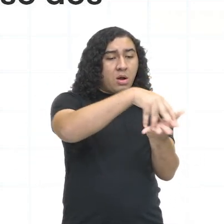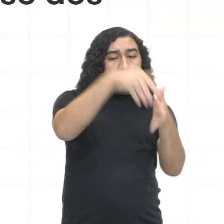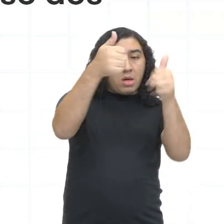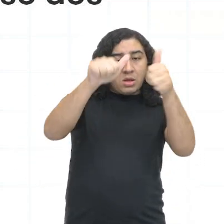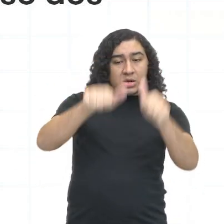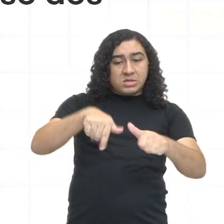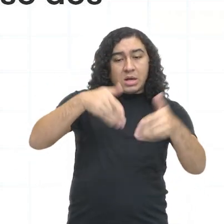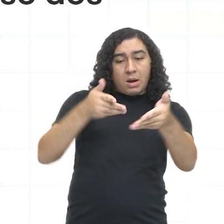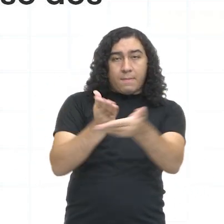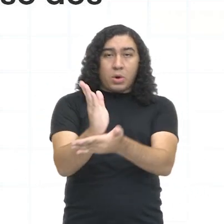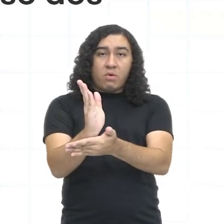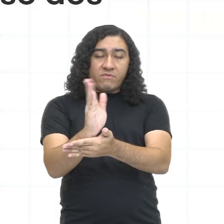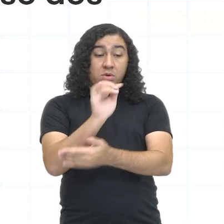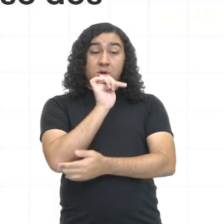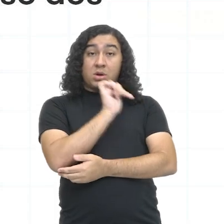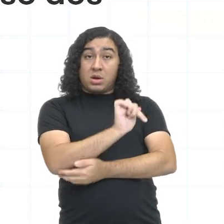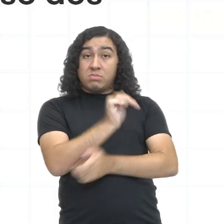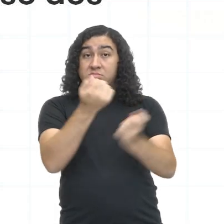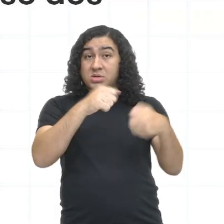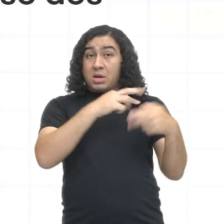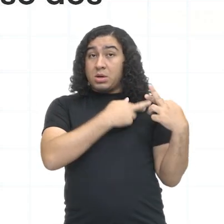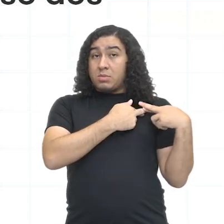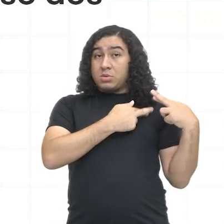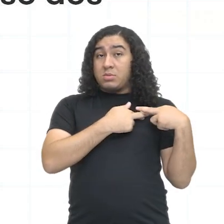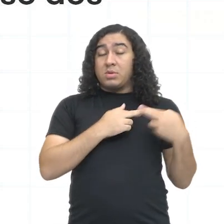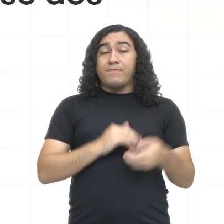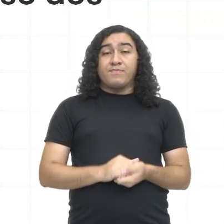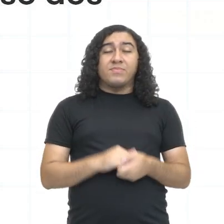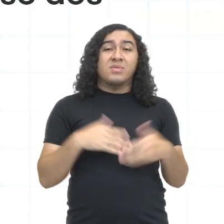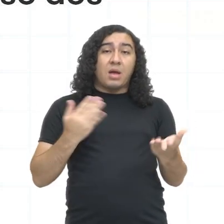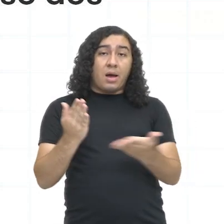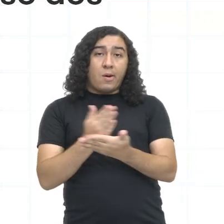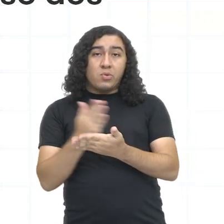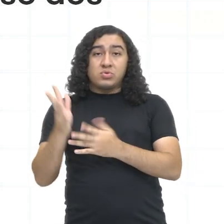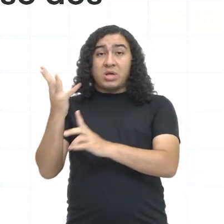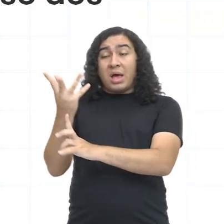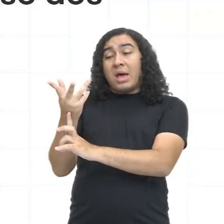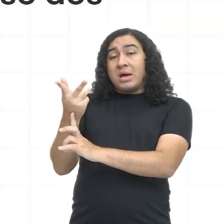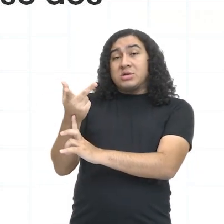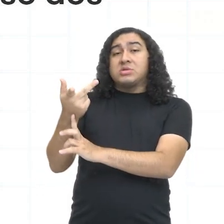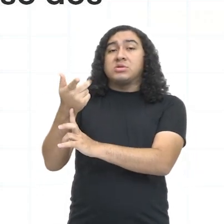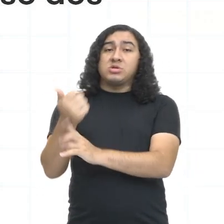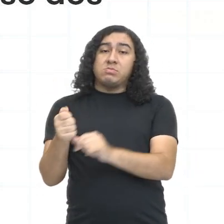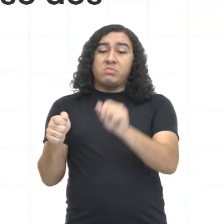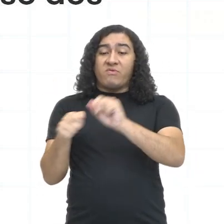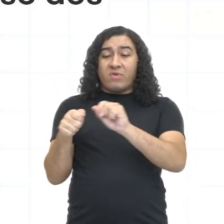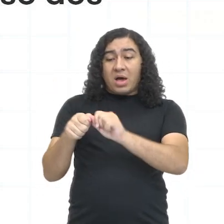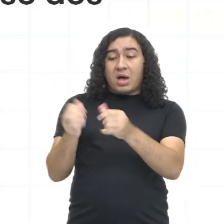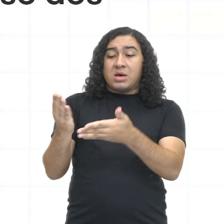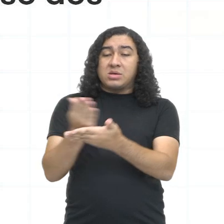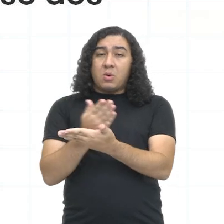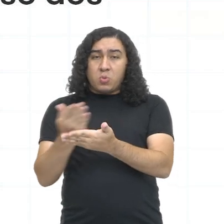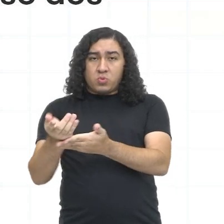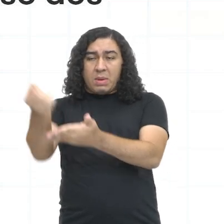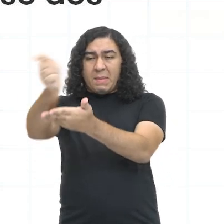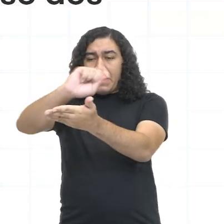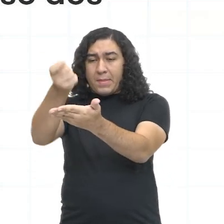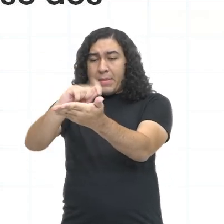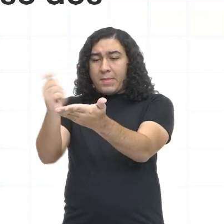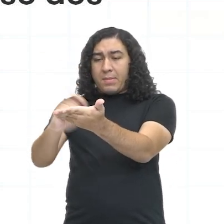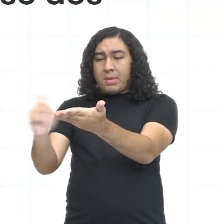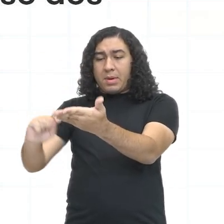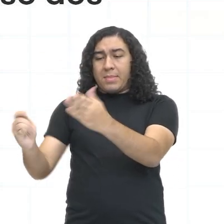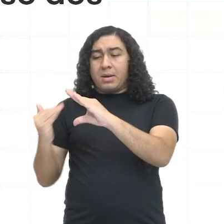vezes, faziam uma composição, por exemplo, os músicos faziam uma composição musical, ou um teatrólogo levava lá uma peça